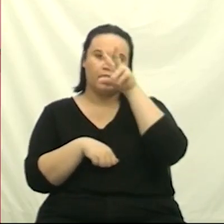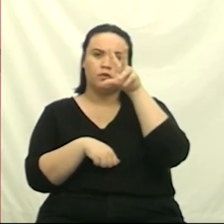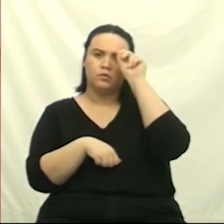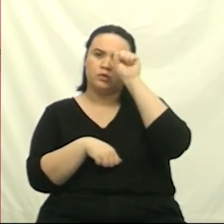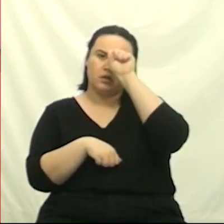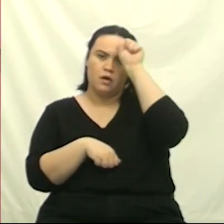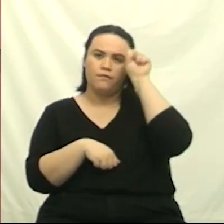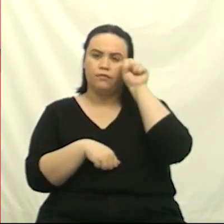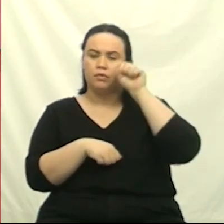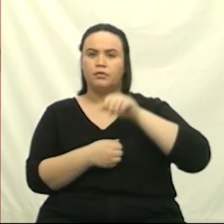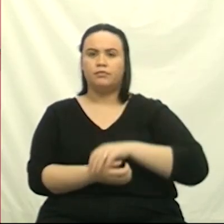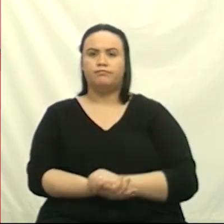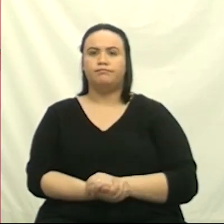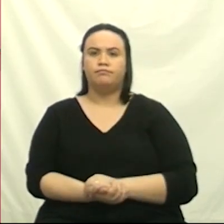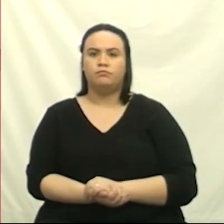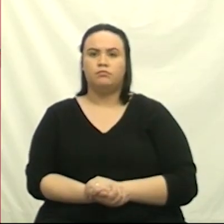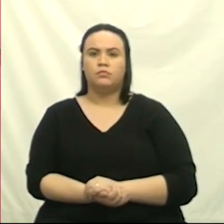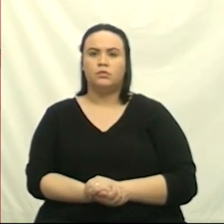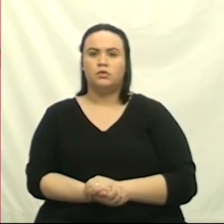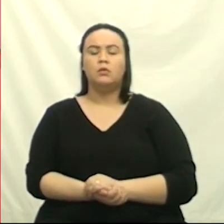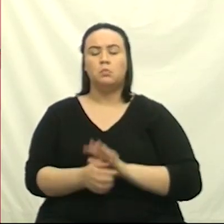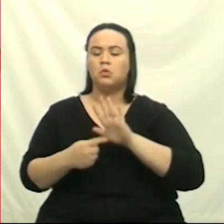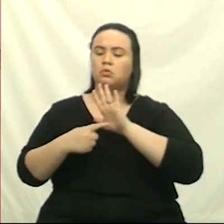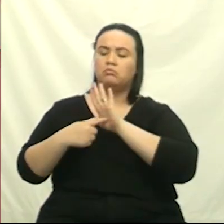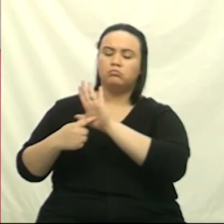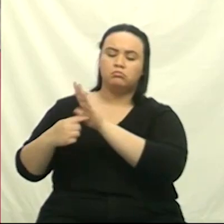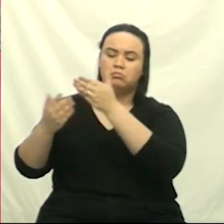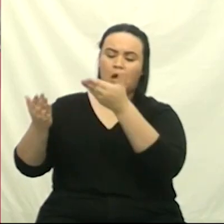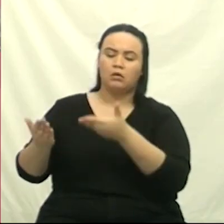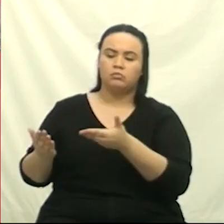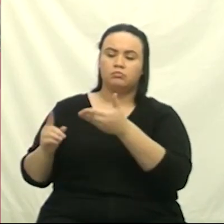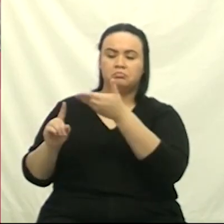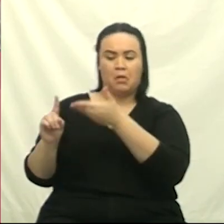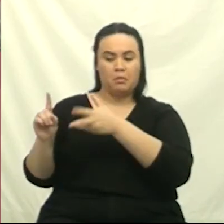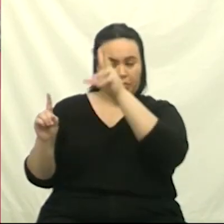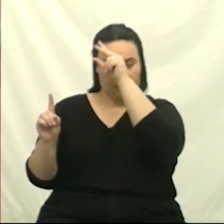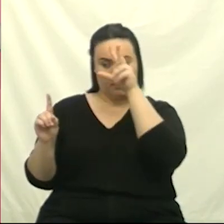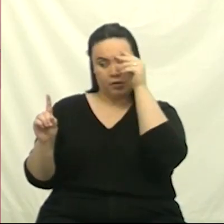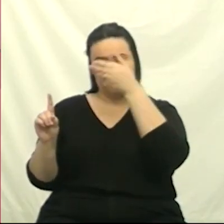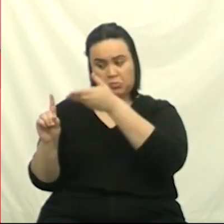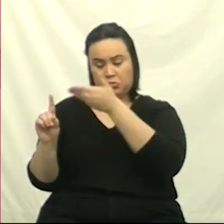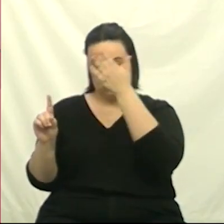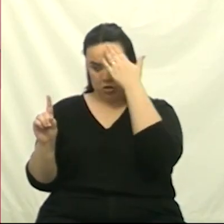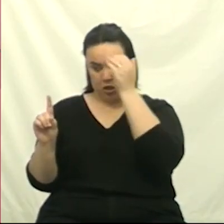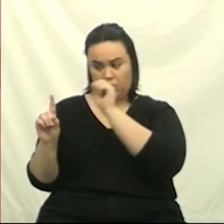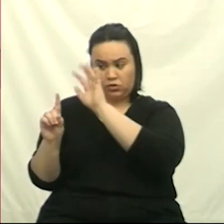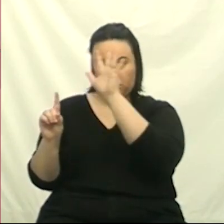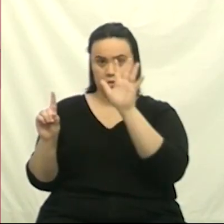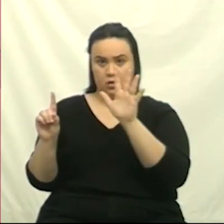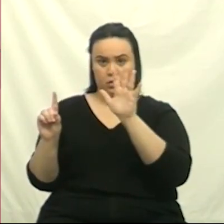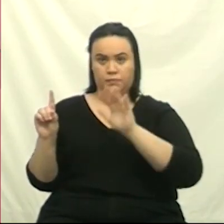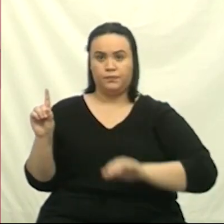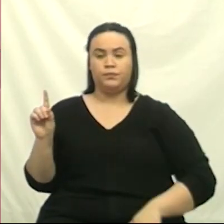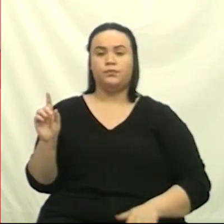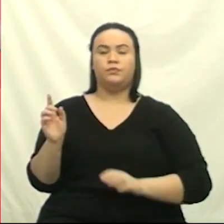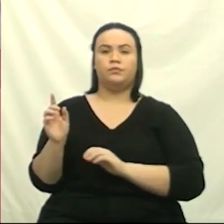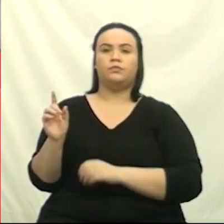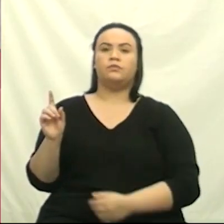e lá ele foi bem taxativo é prefeito se você entende eu vim aqui